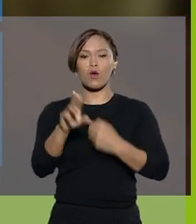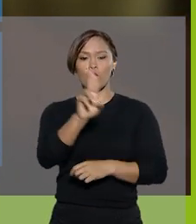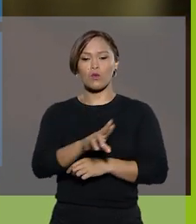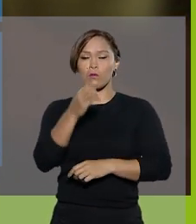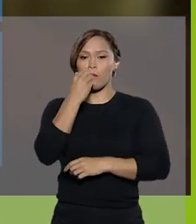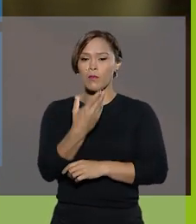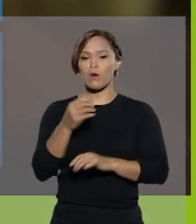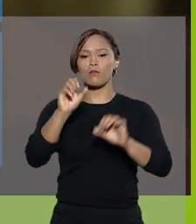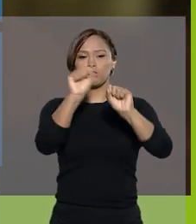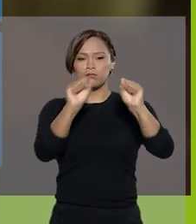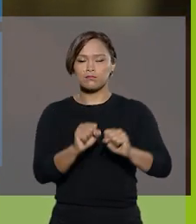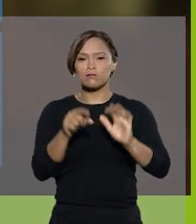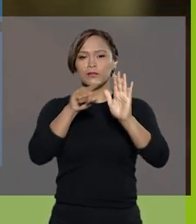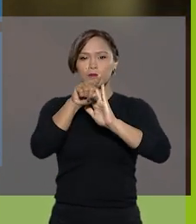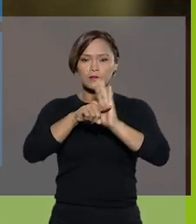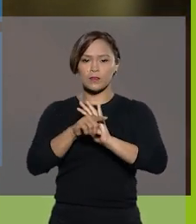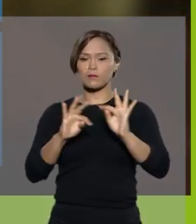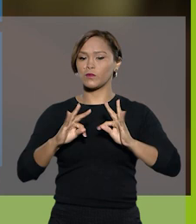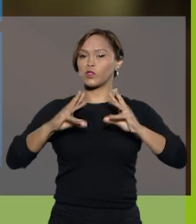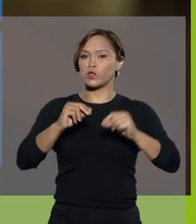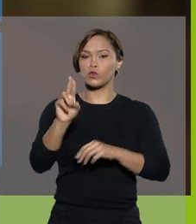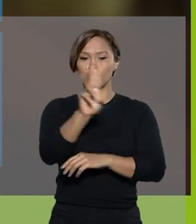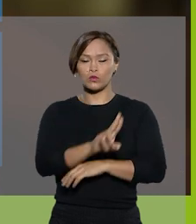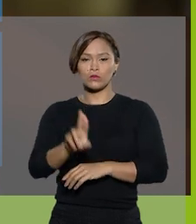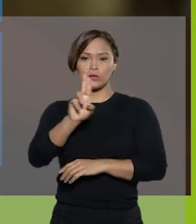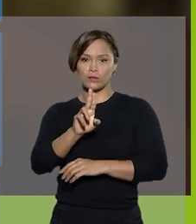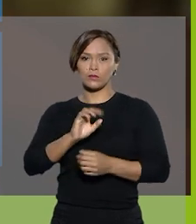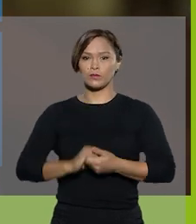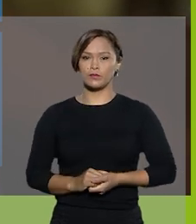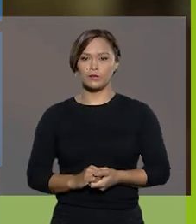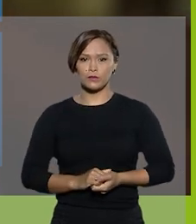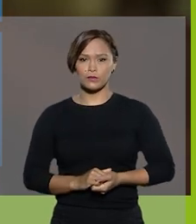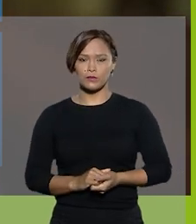da ferramenta de pesquisa para todos os usuários.